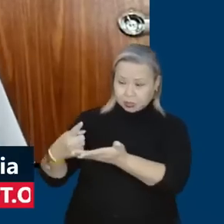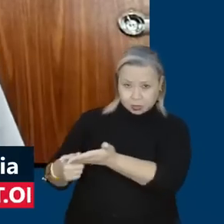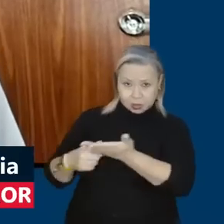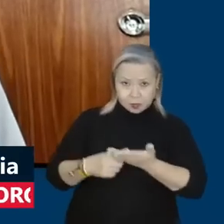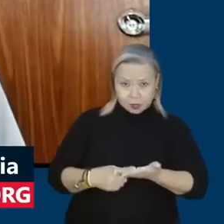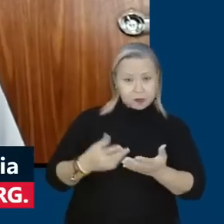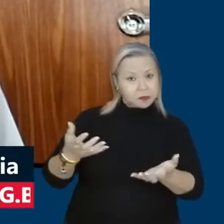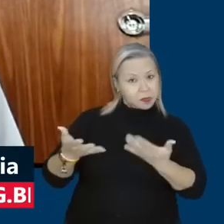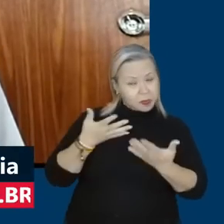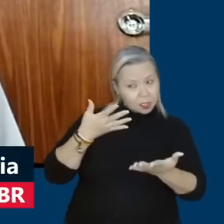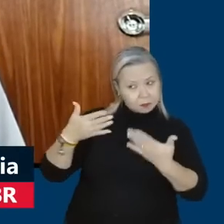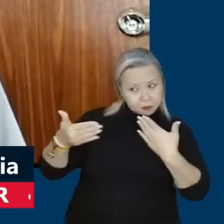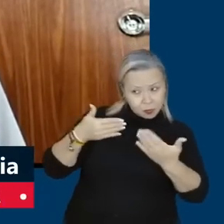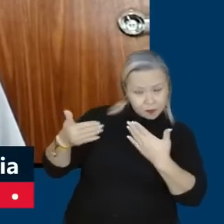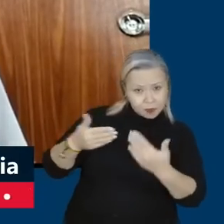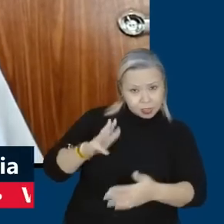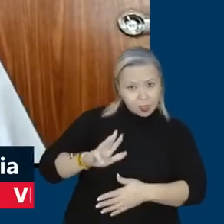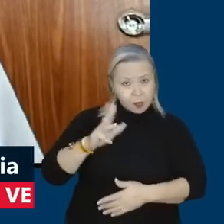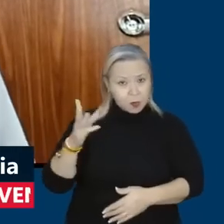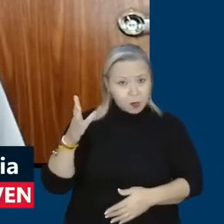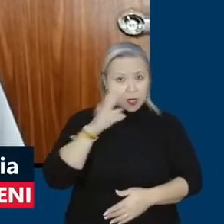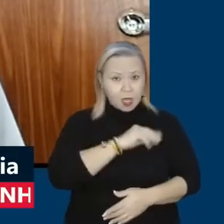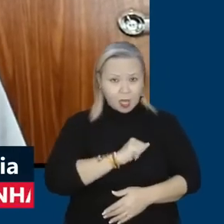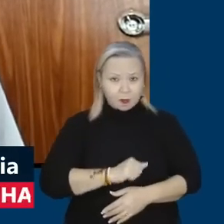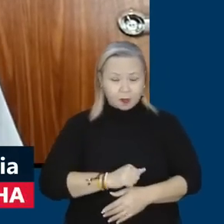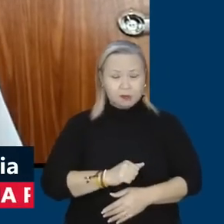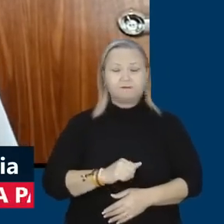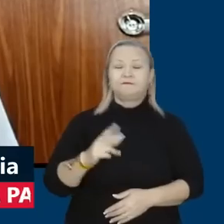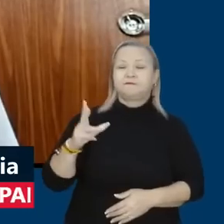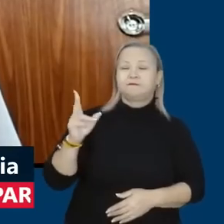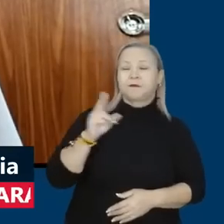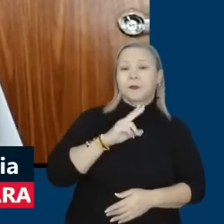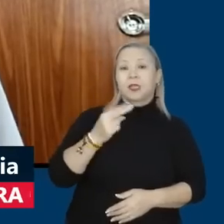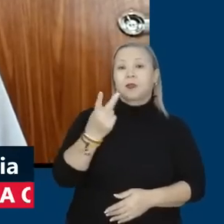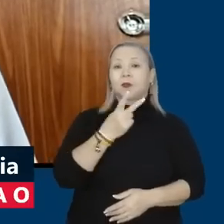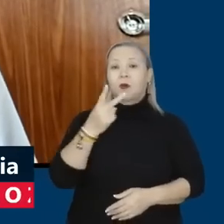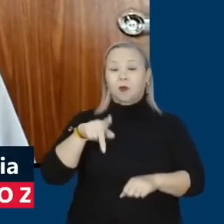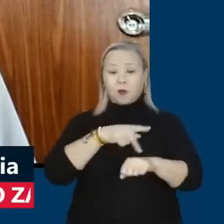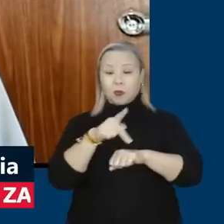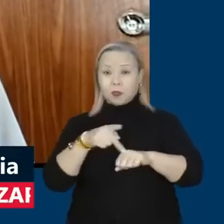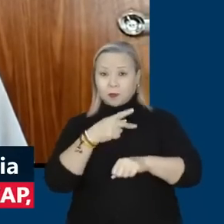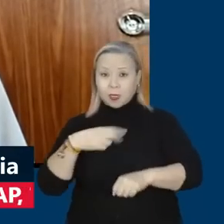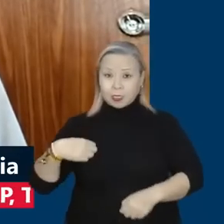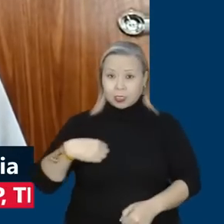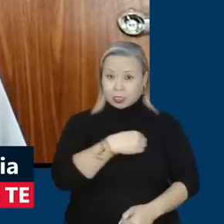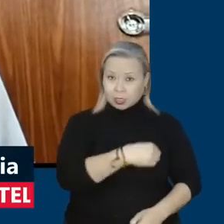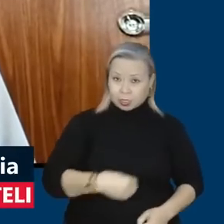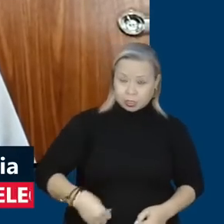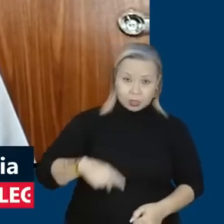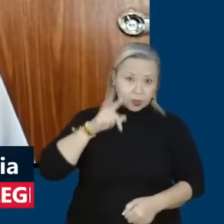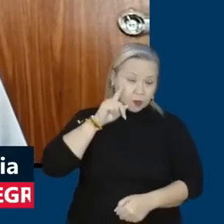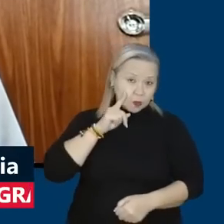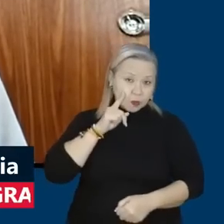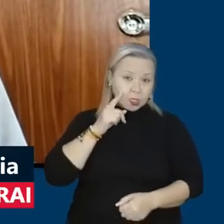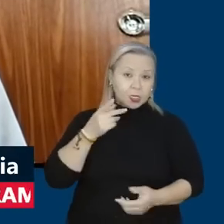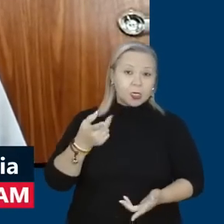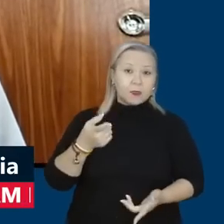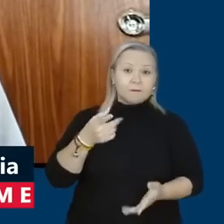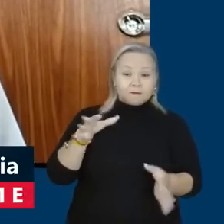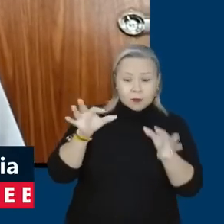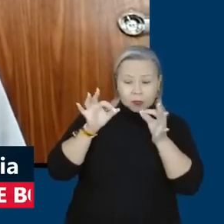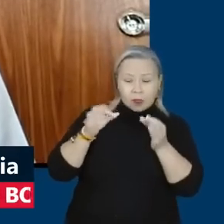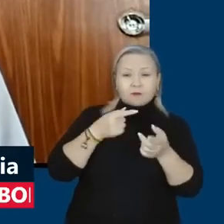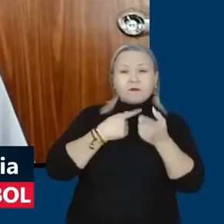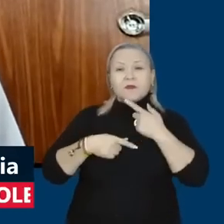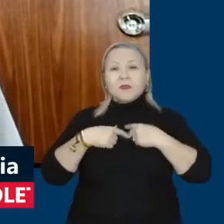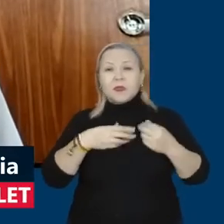quer falar com o Lula também urgente. E são dois países, em especial a China, lógico, A China nos interessa muito, porque ela fala em